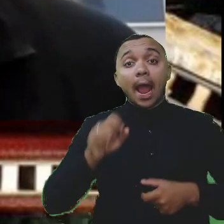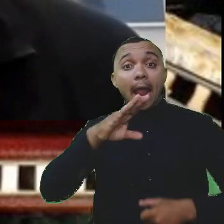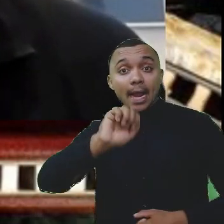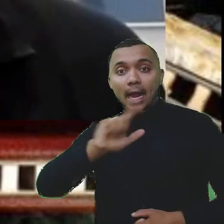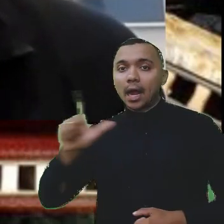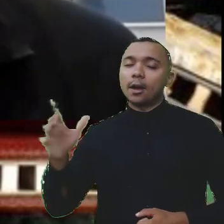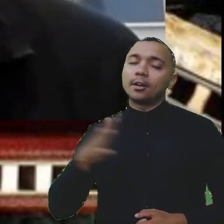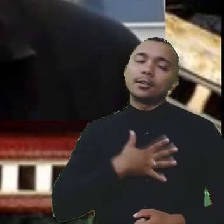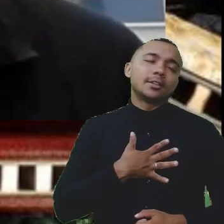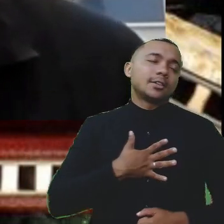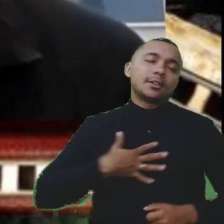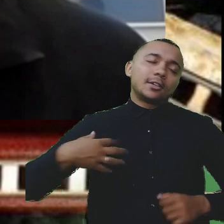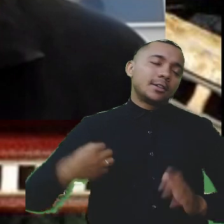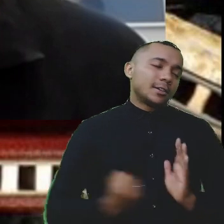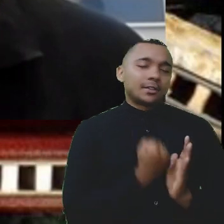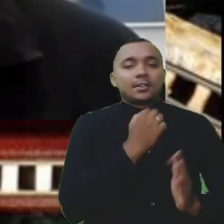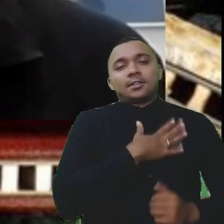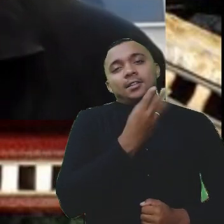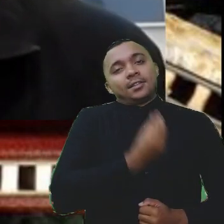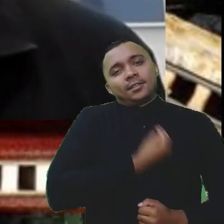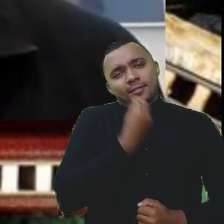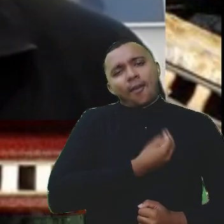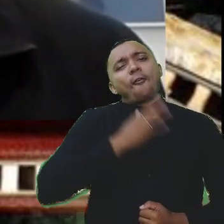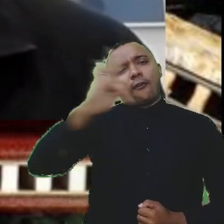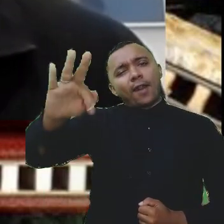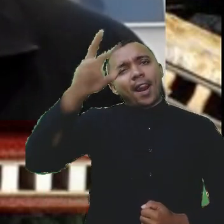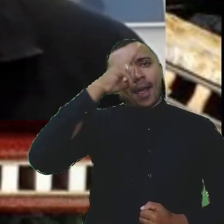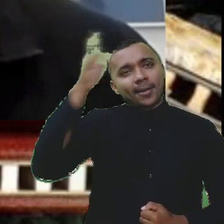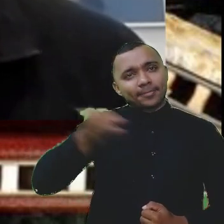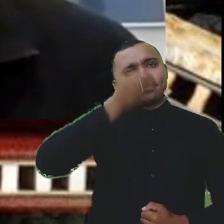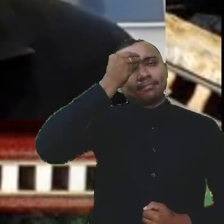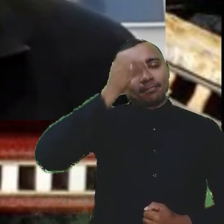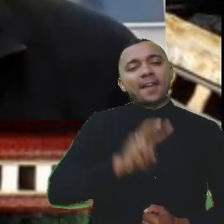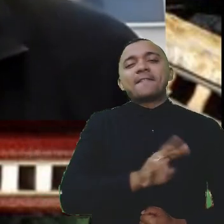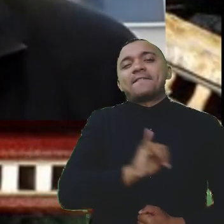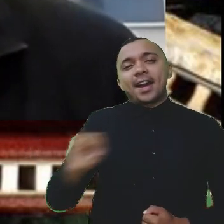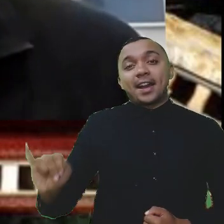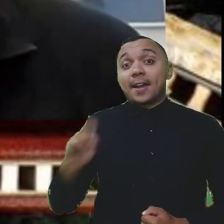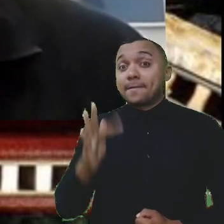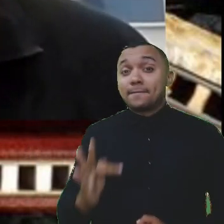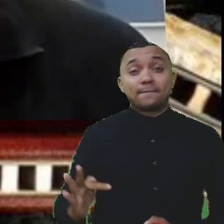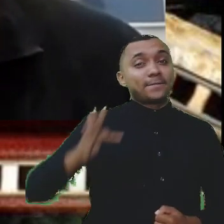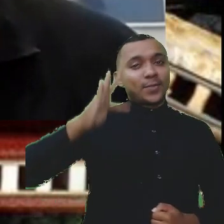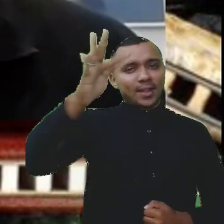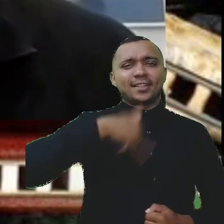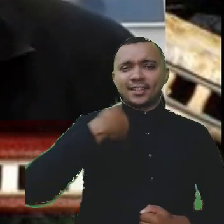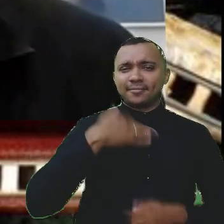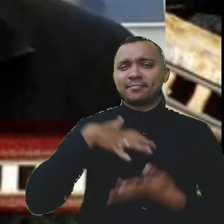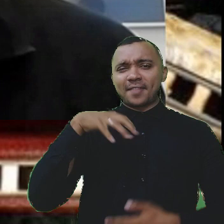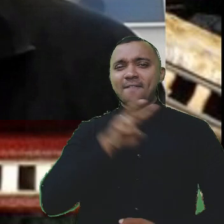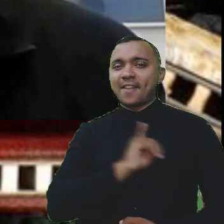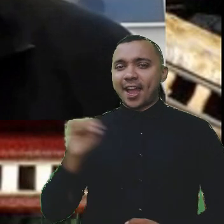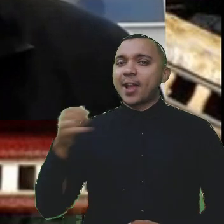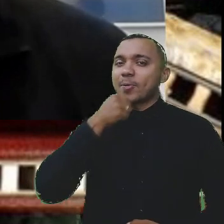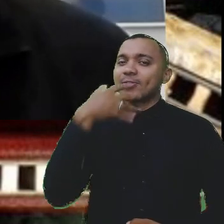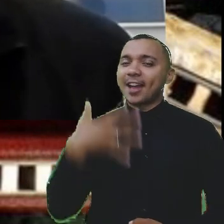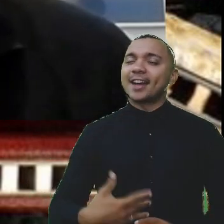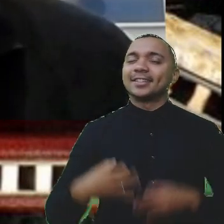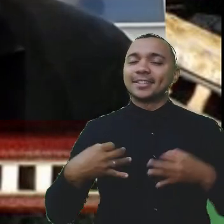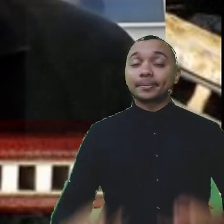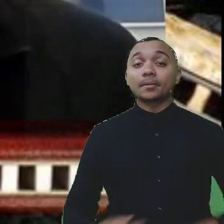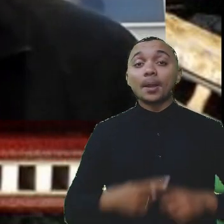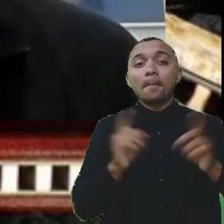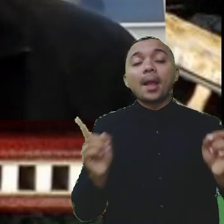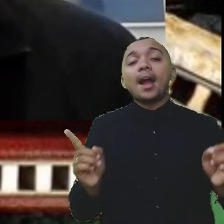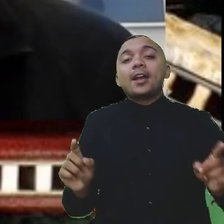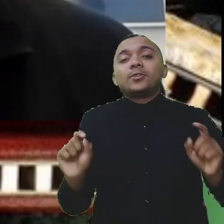ficar velhinho, falar, já toquei, cara, já estou meio velhinho, mas quando eu ficar mais velhinho, vou ficar contando essa história. Mas o